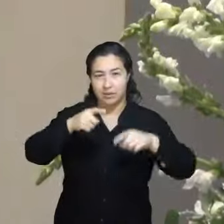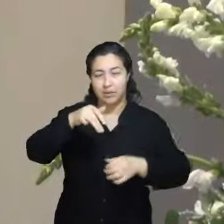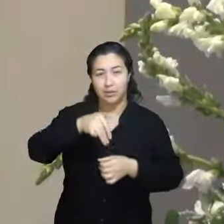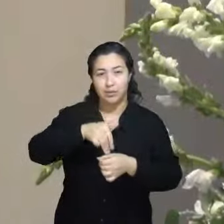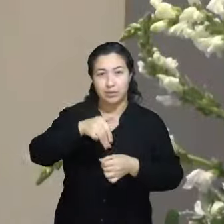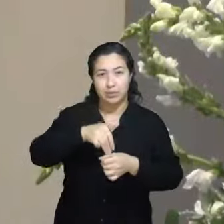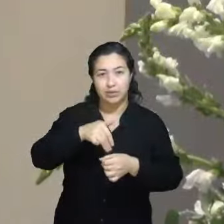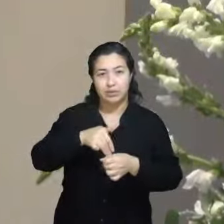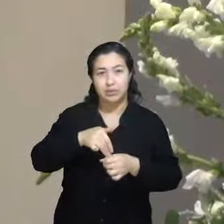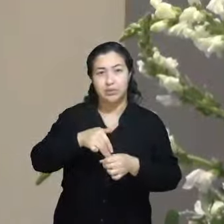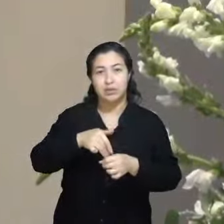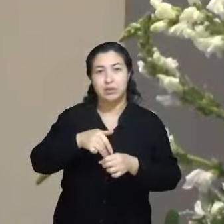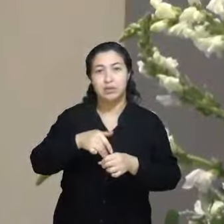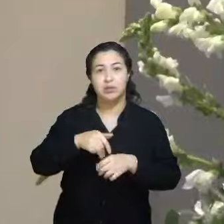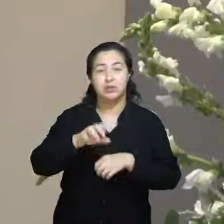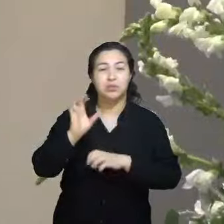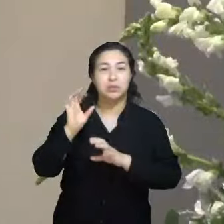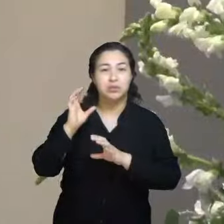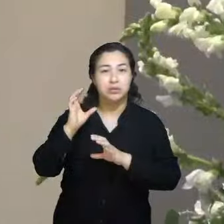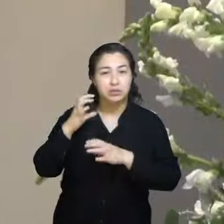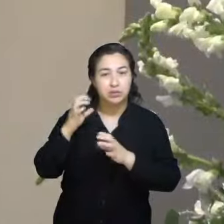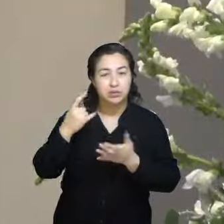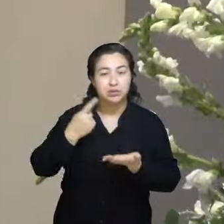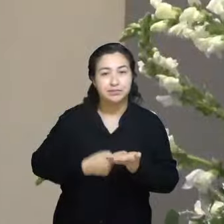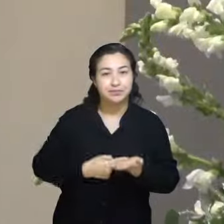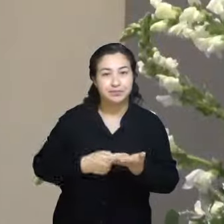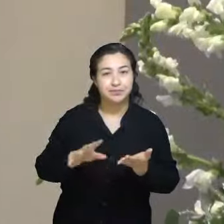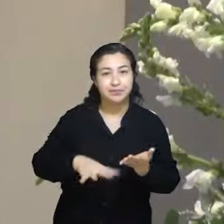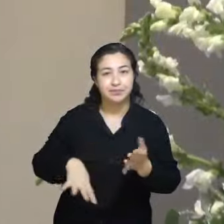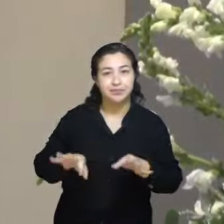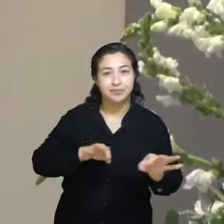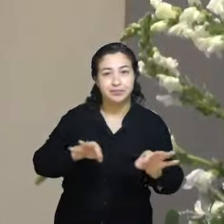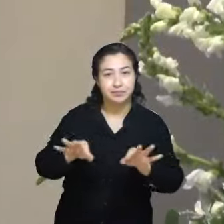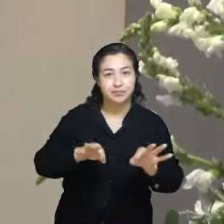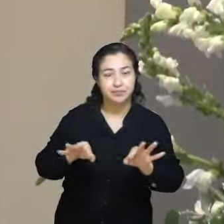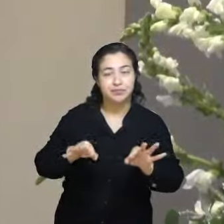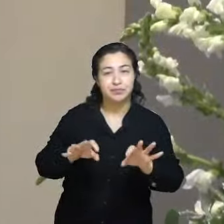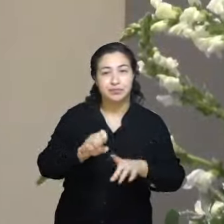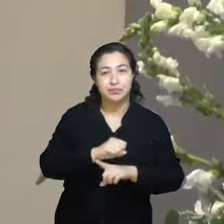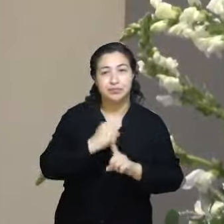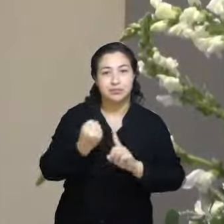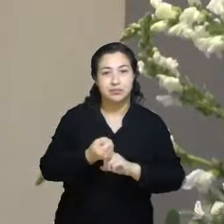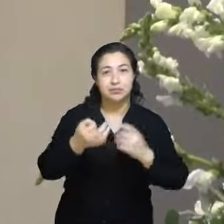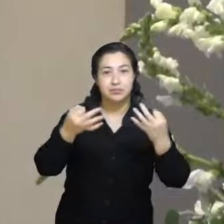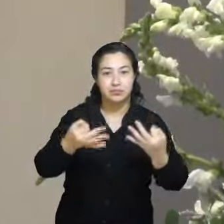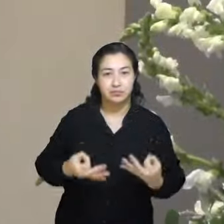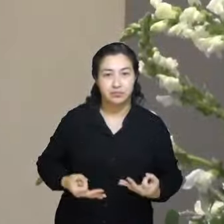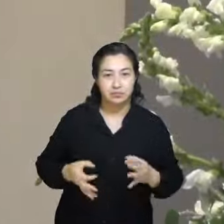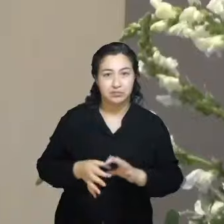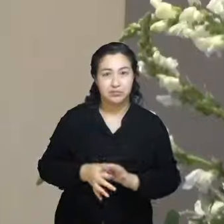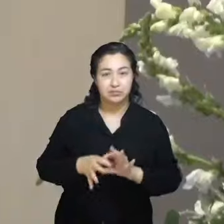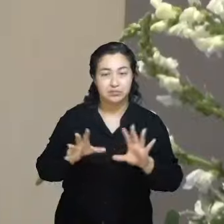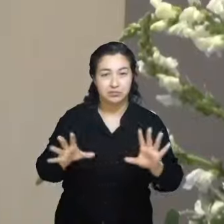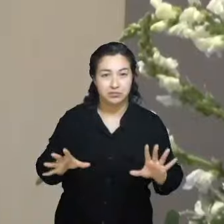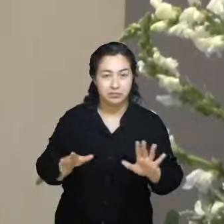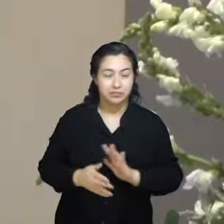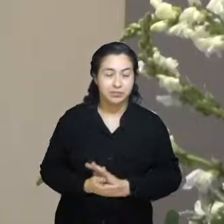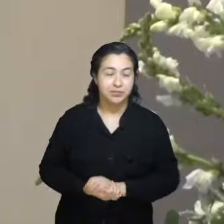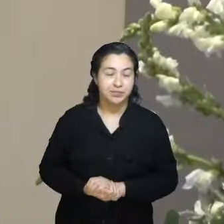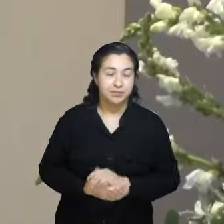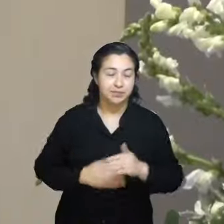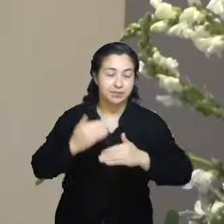pautada na eficiência no compromisso de construir uma sociedade mais justa livre solidária de garantir o desenvolvimento